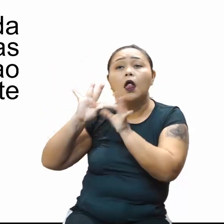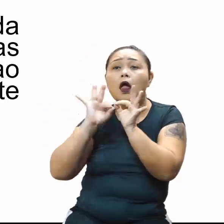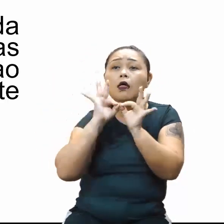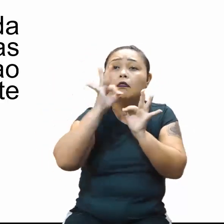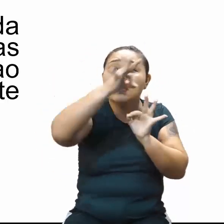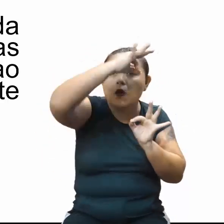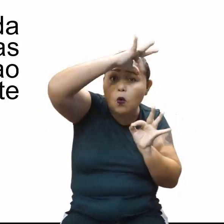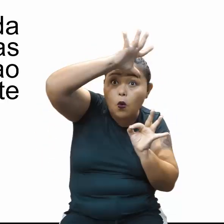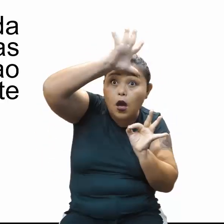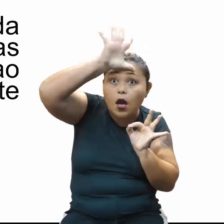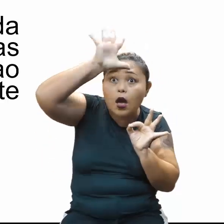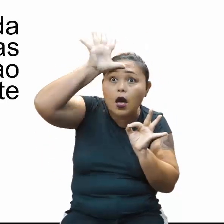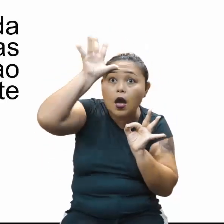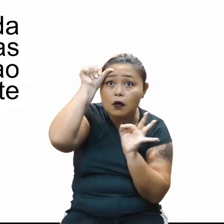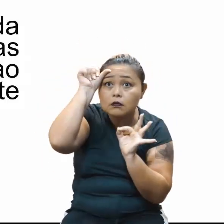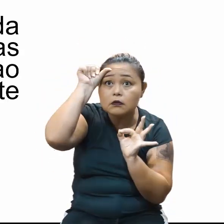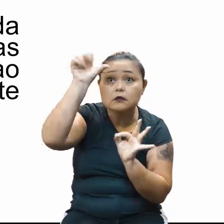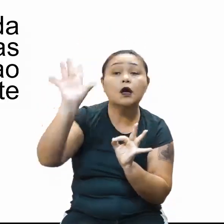Amazonas.